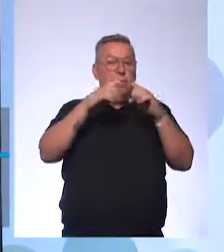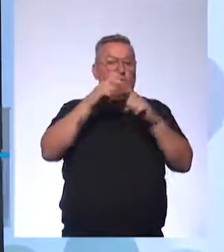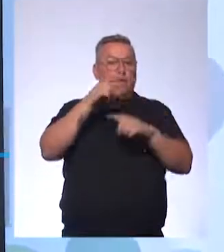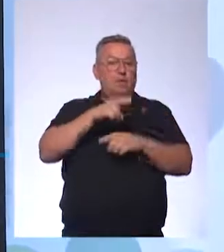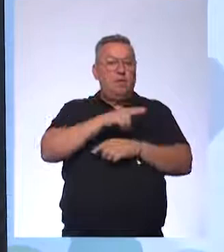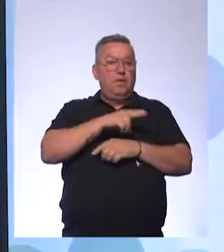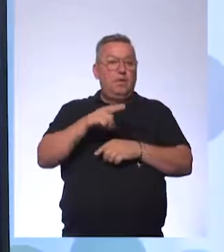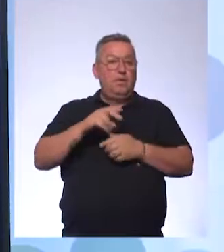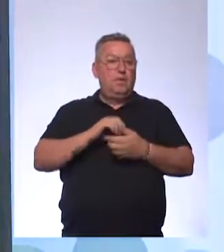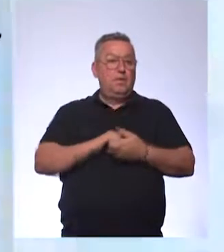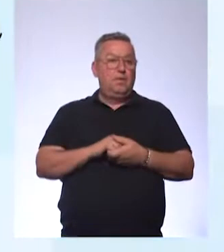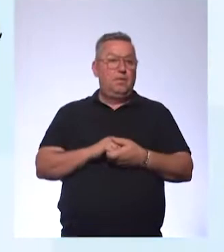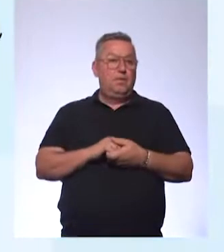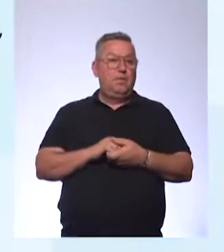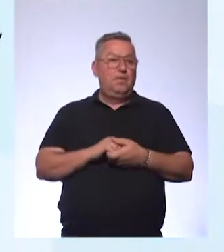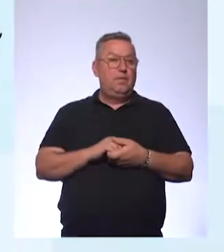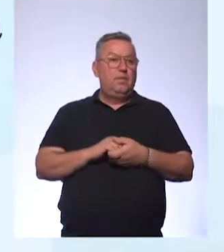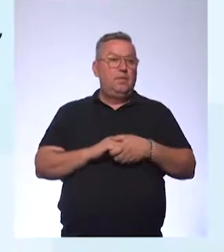tela.